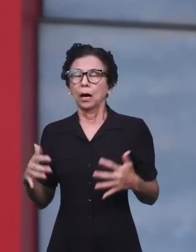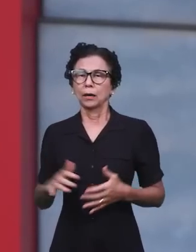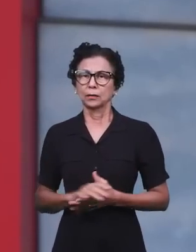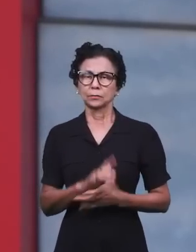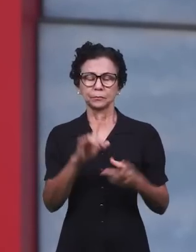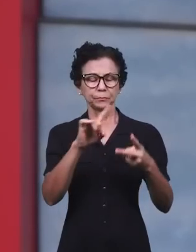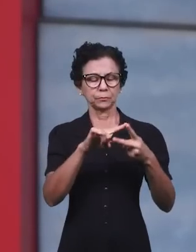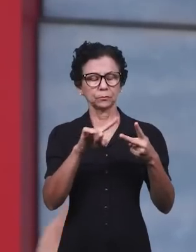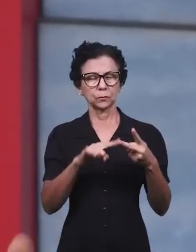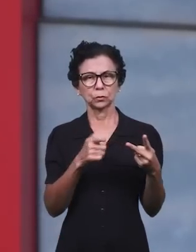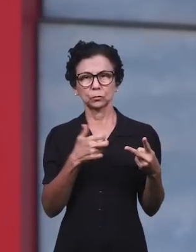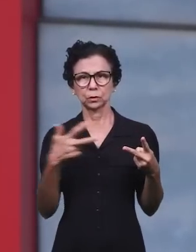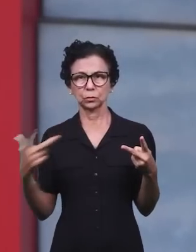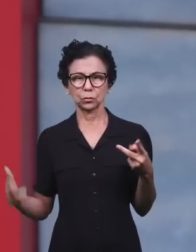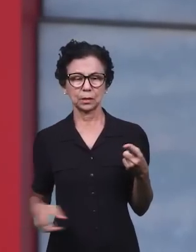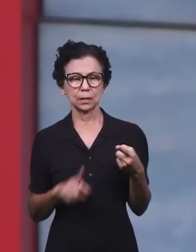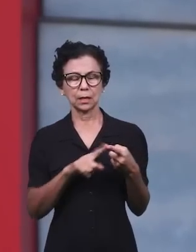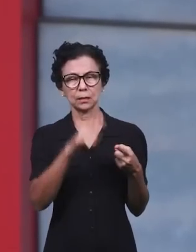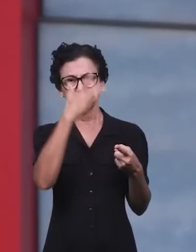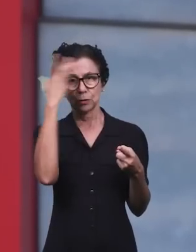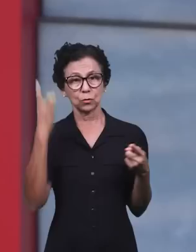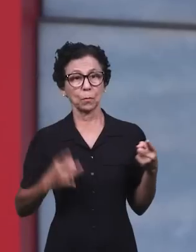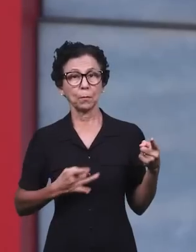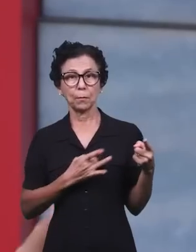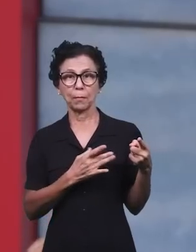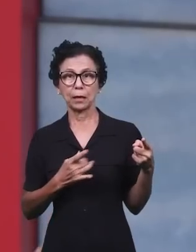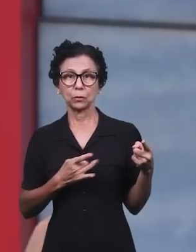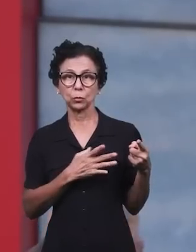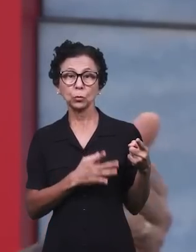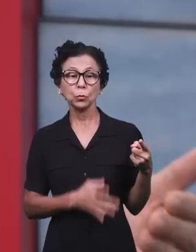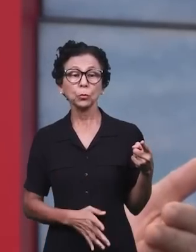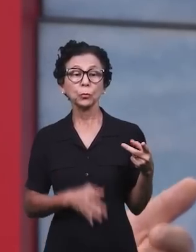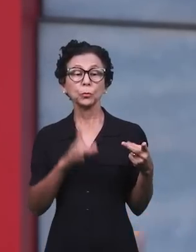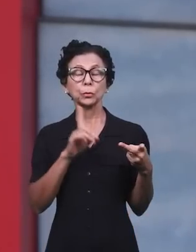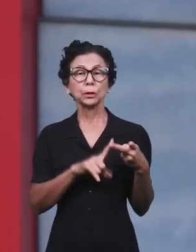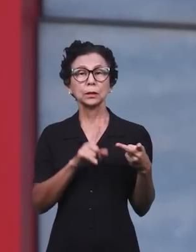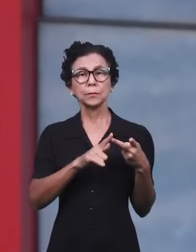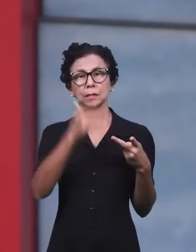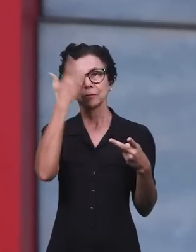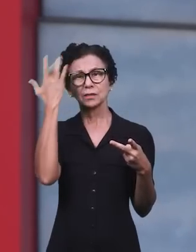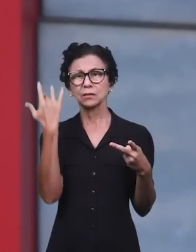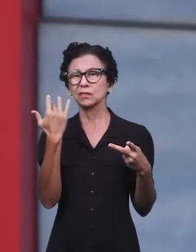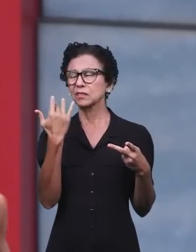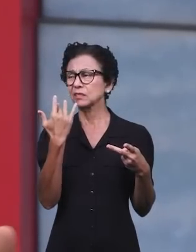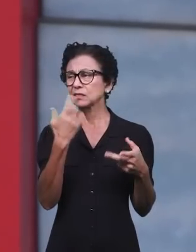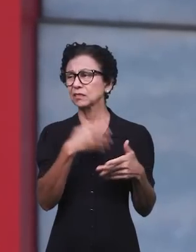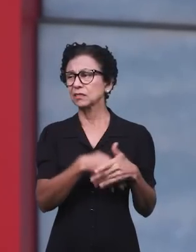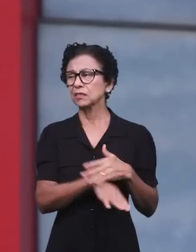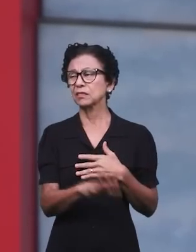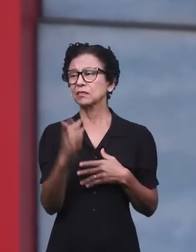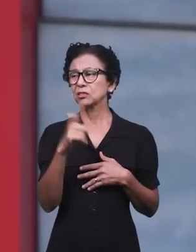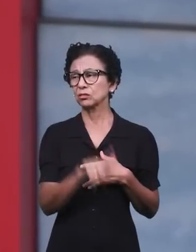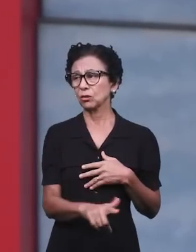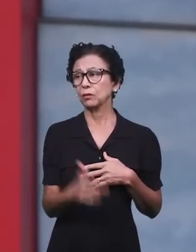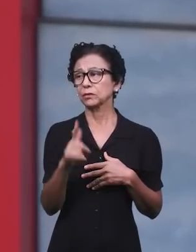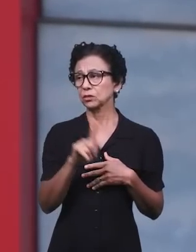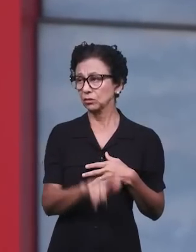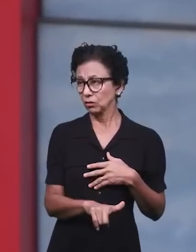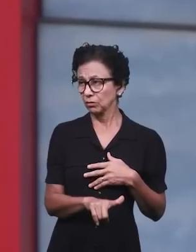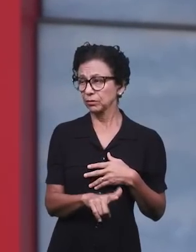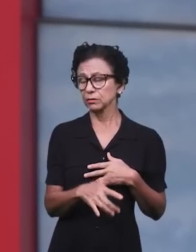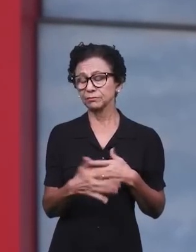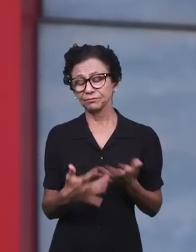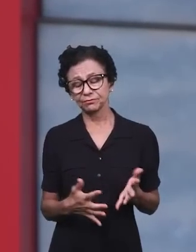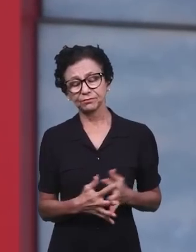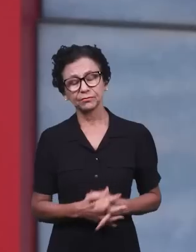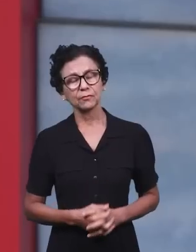dois aspectos, um é o temor das pessoas e outra também se acostumam com aquilo. As pessoas vão se acostumando. É